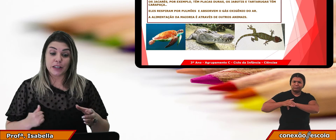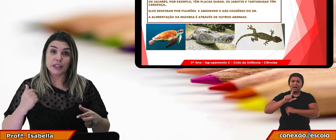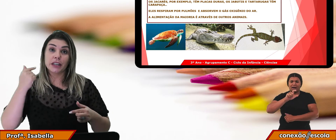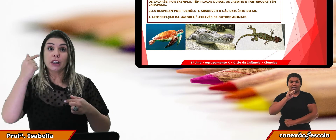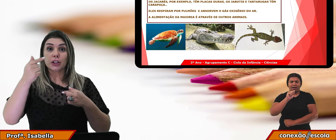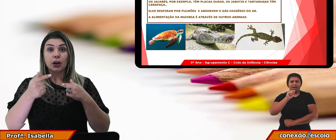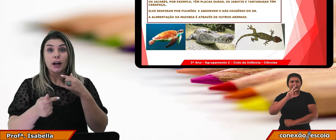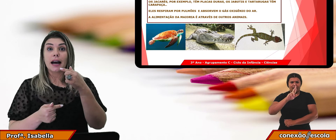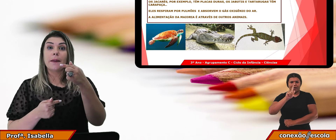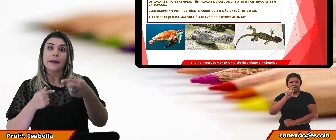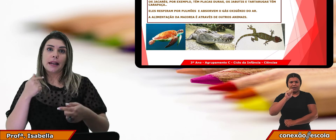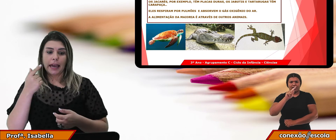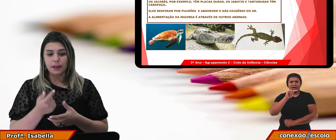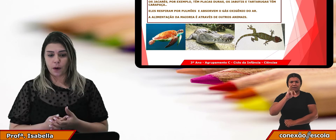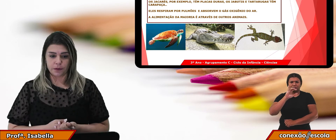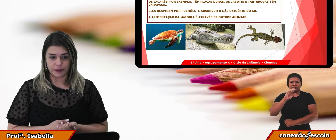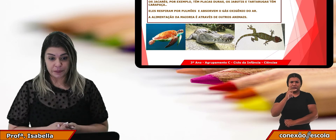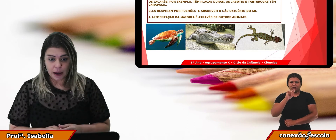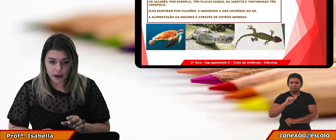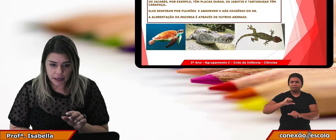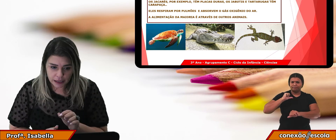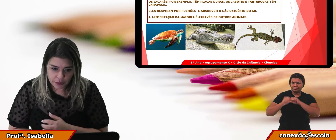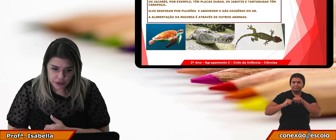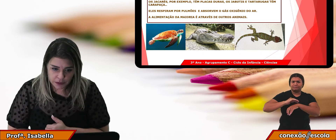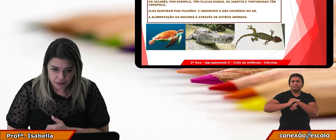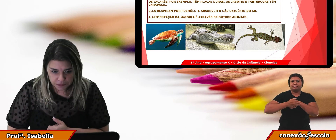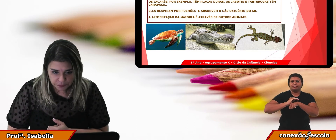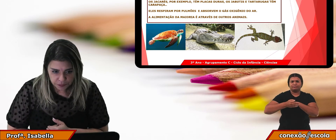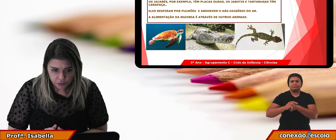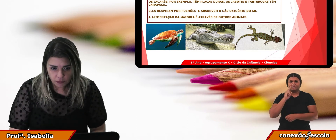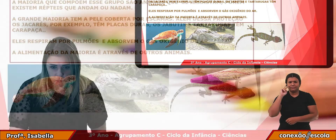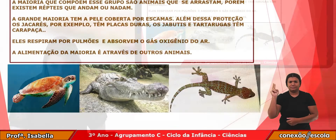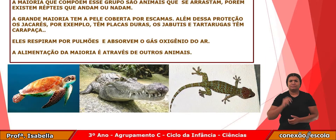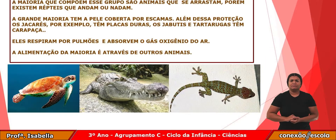a lagartixa troca a pele, renova. Olha ela aí para você ver.